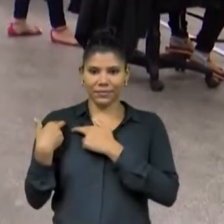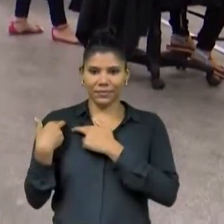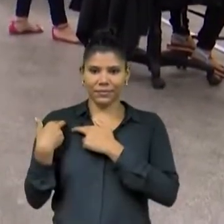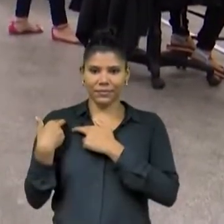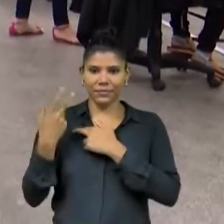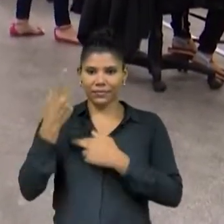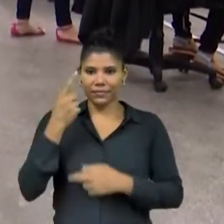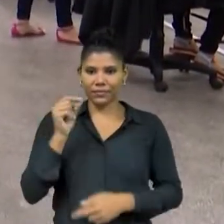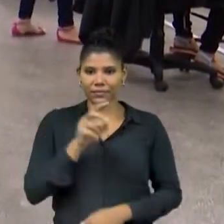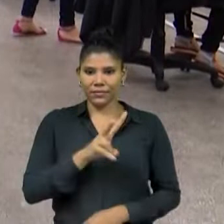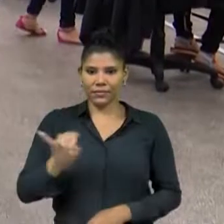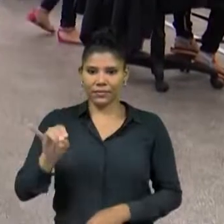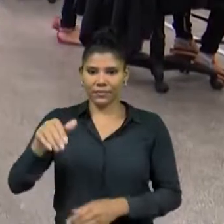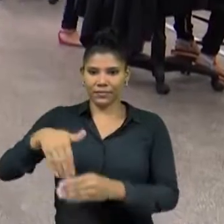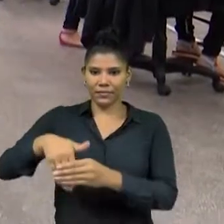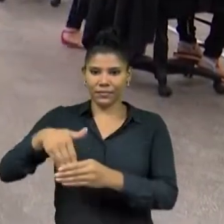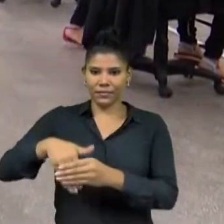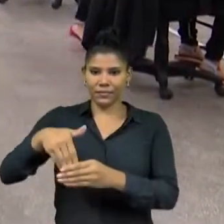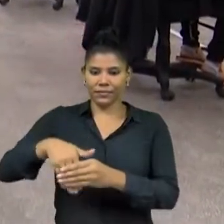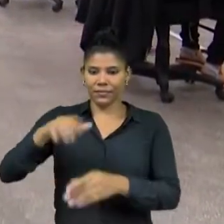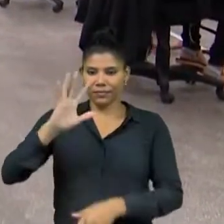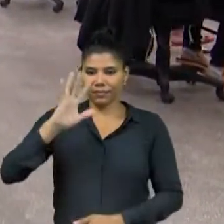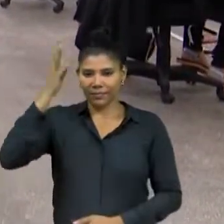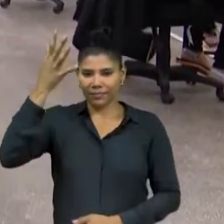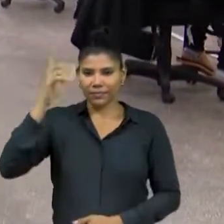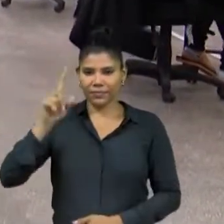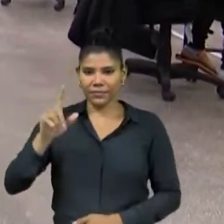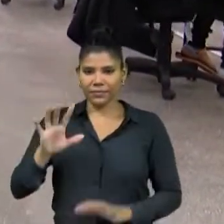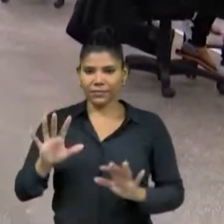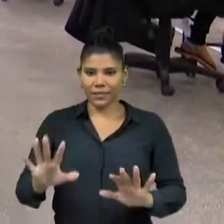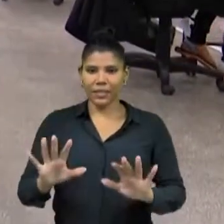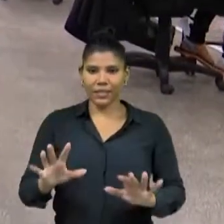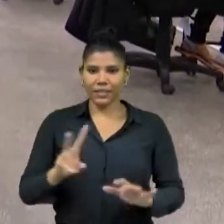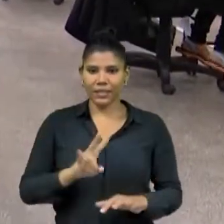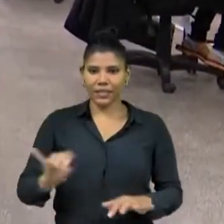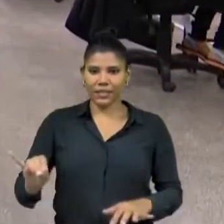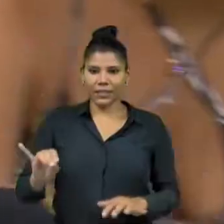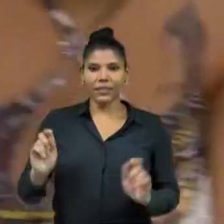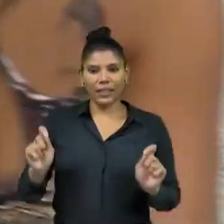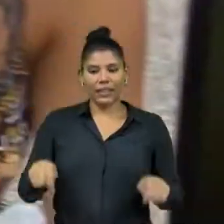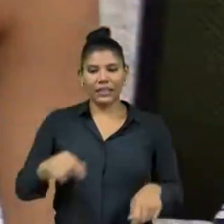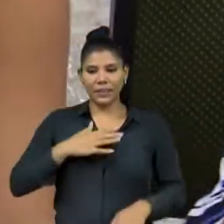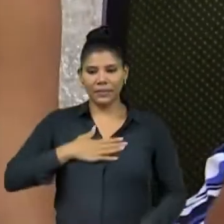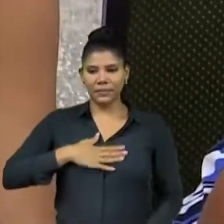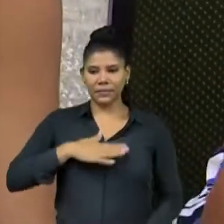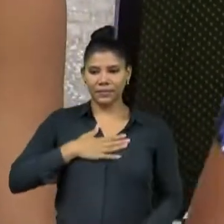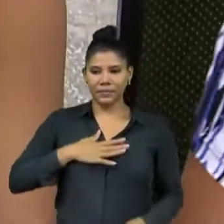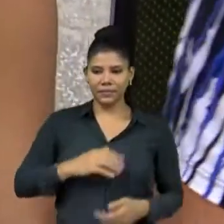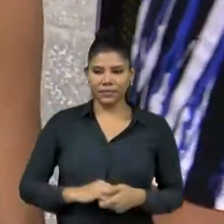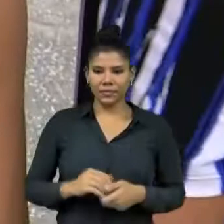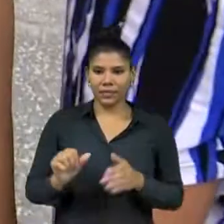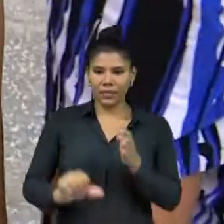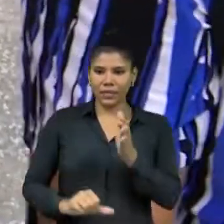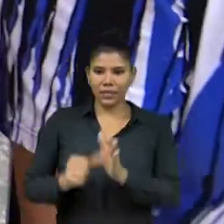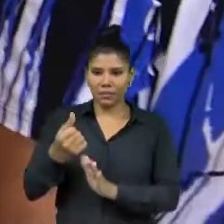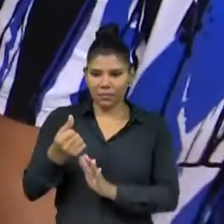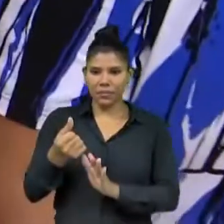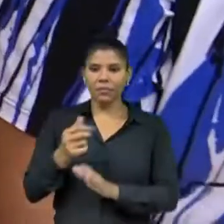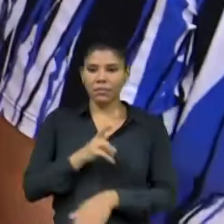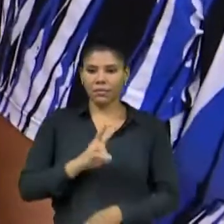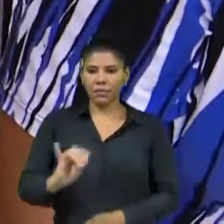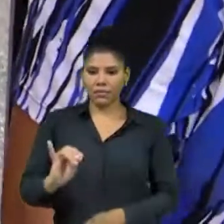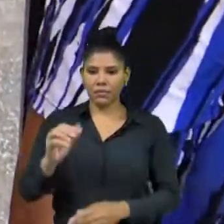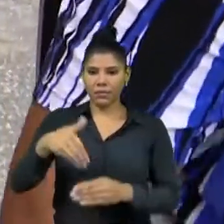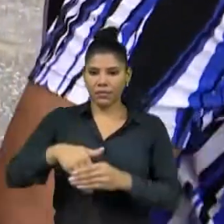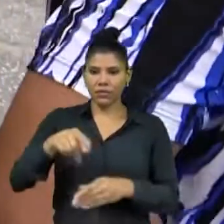votar, decidir, mas acredito que vai dar tudo certo. Primeira vez que vou votar. É, com certeza. Tá